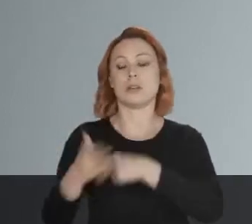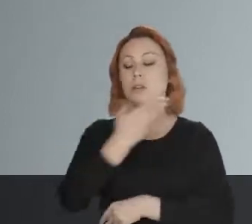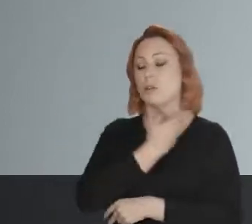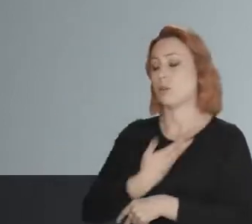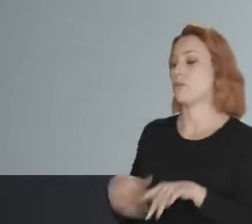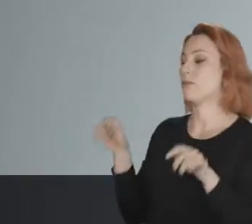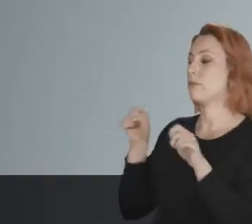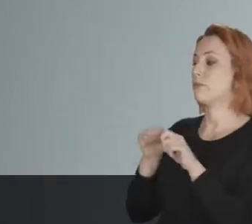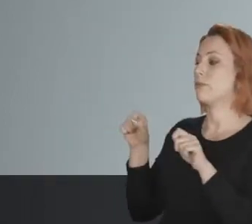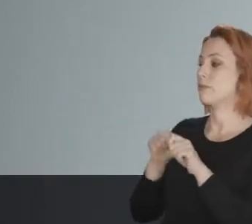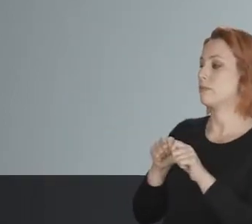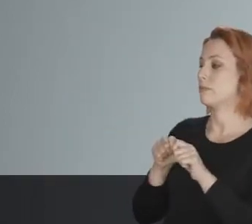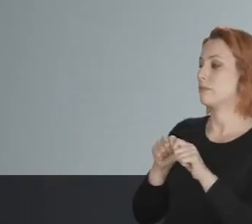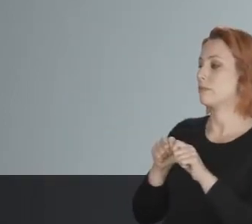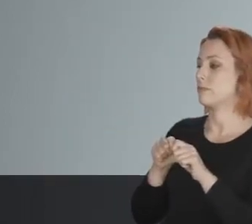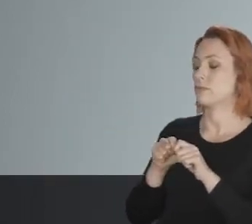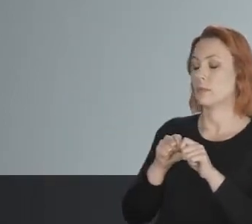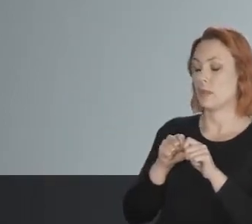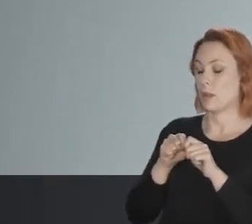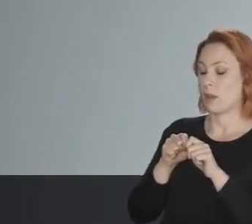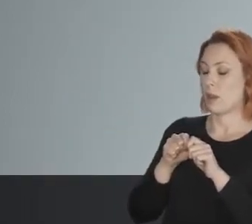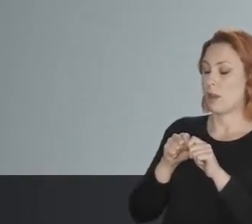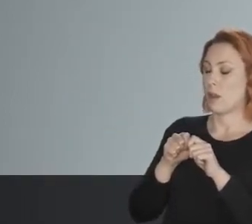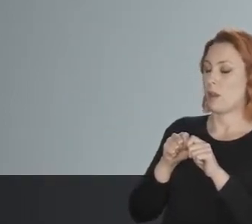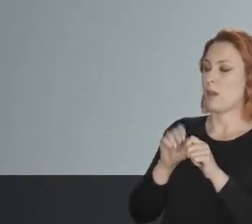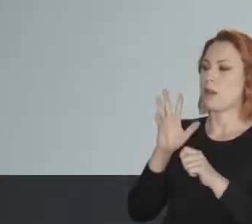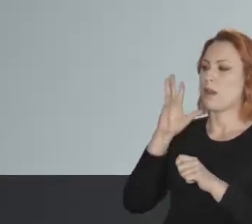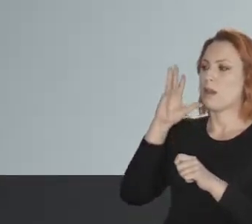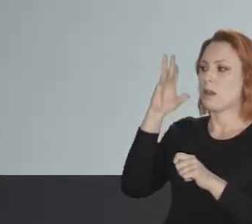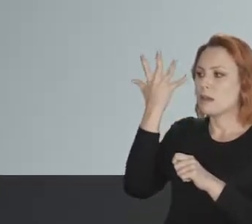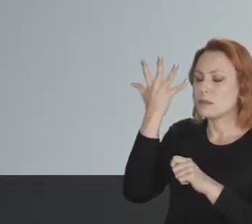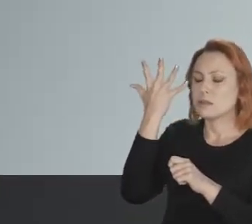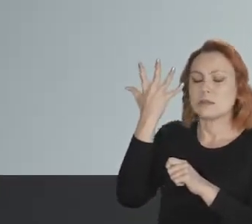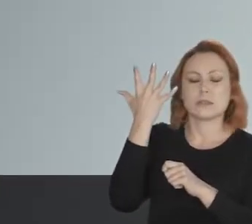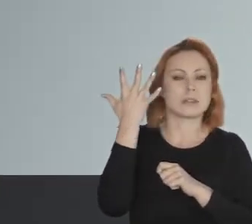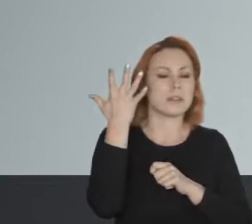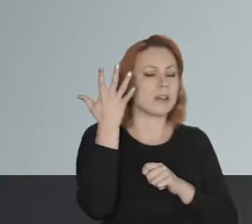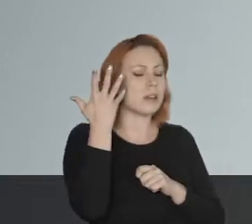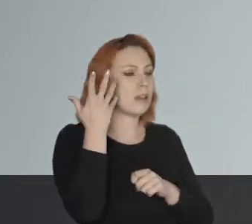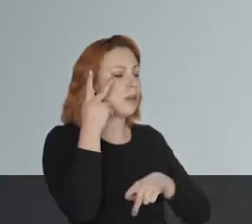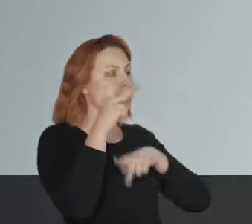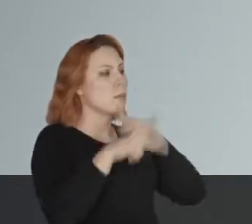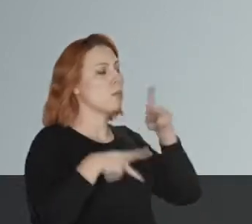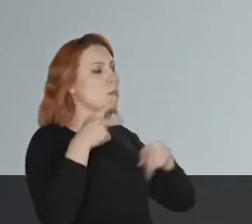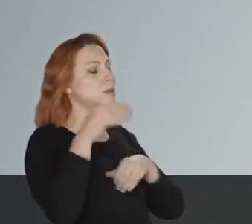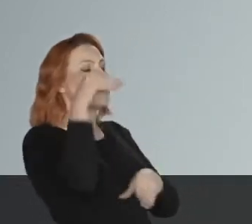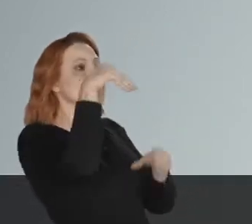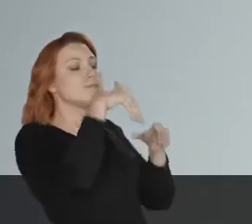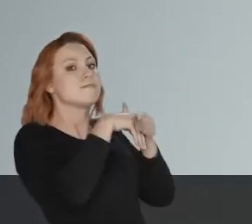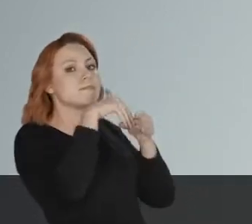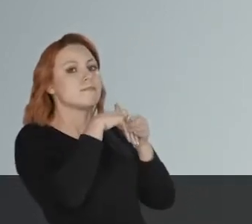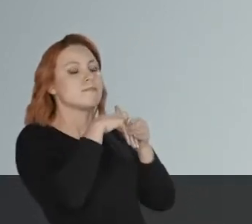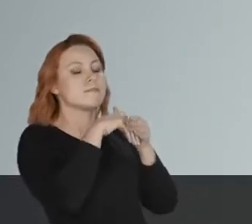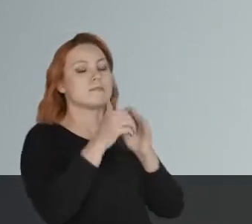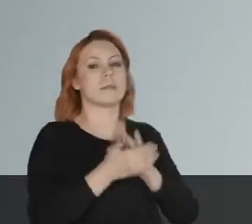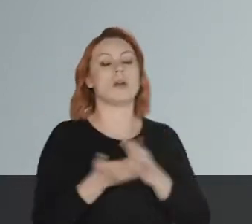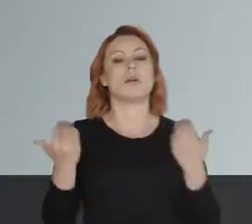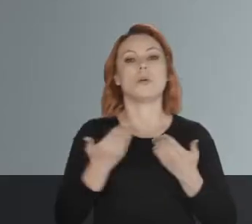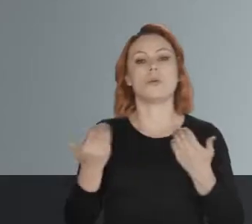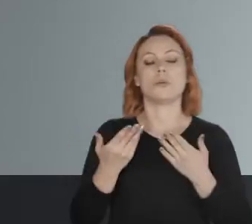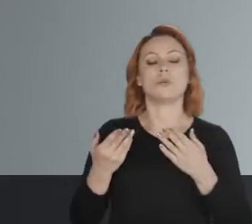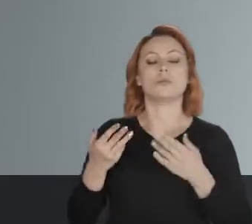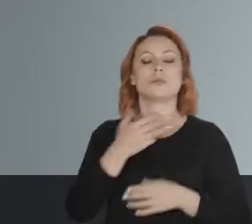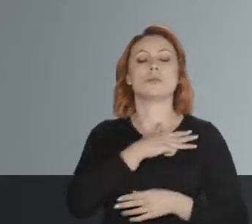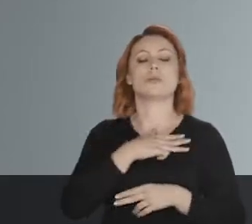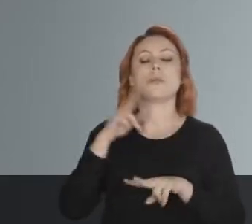sintonia entre as expectativas do povo e as entregas do governo, entre as decisões das instituições do Estado e o voto